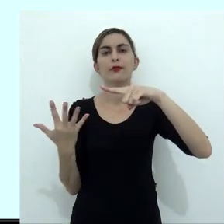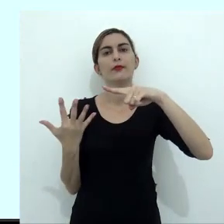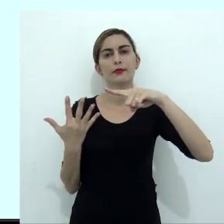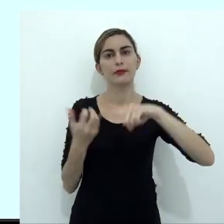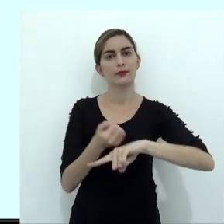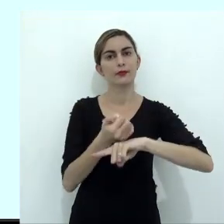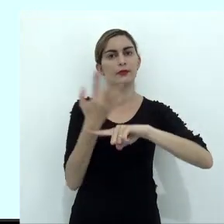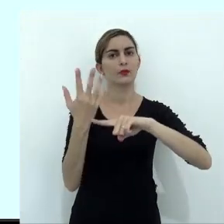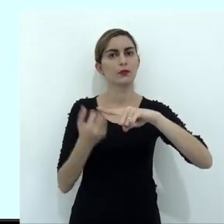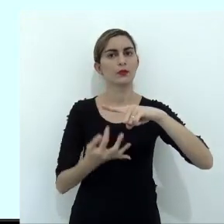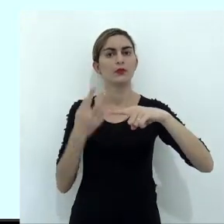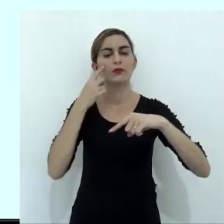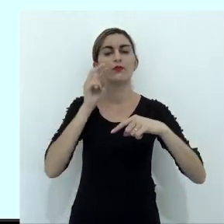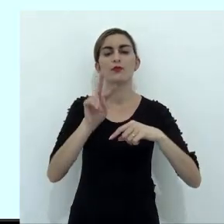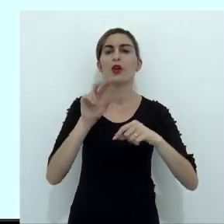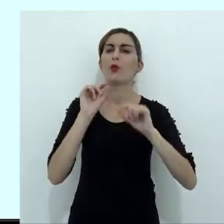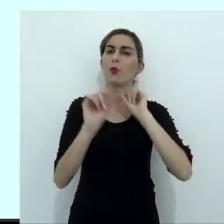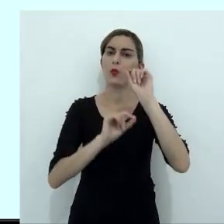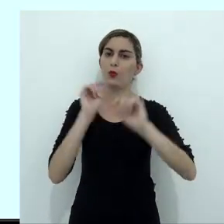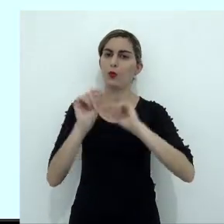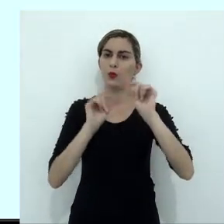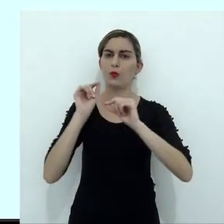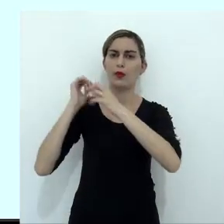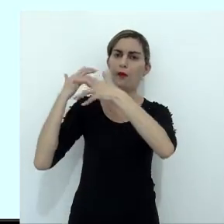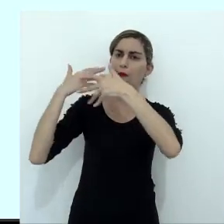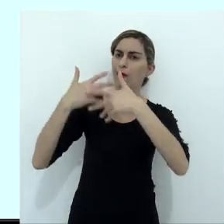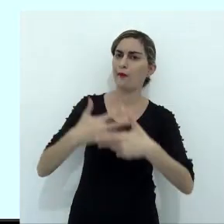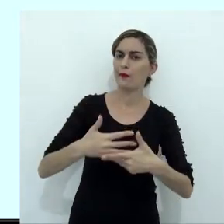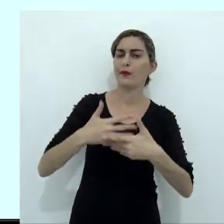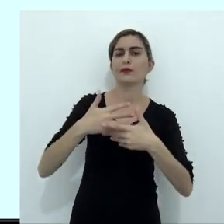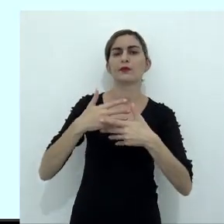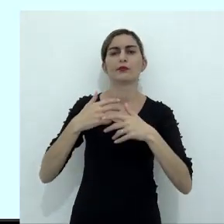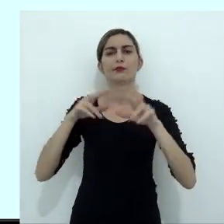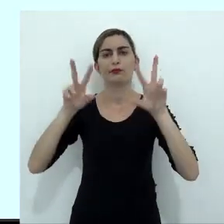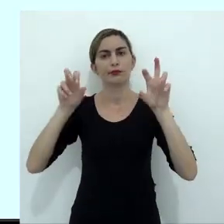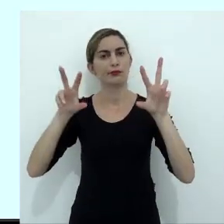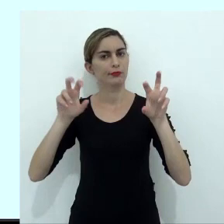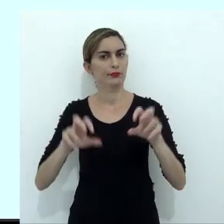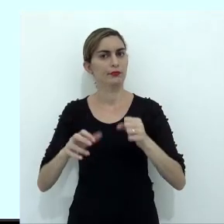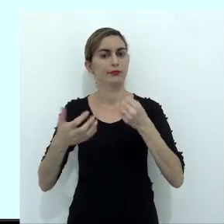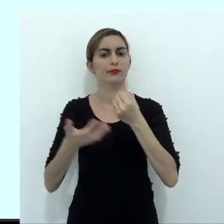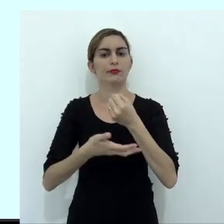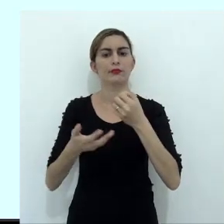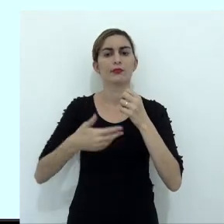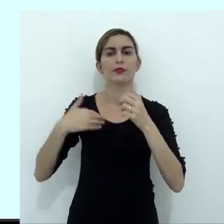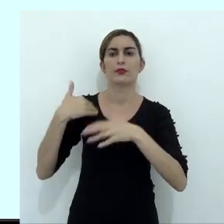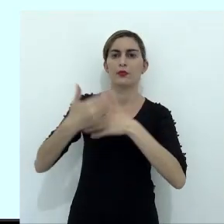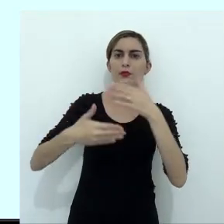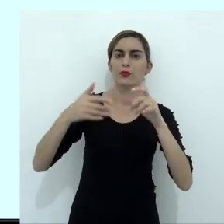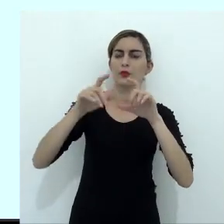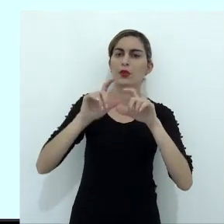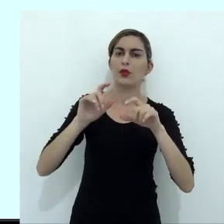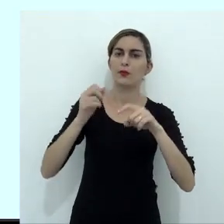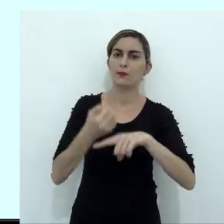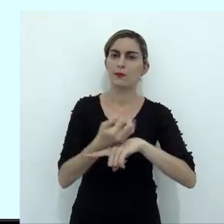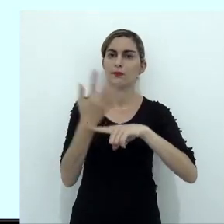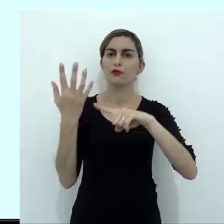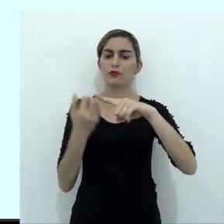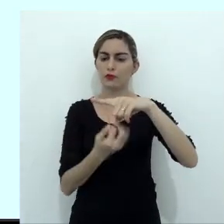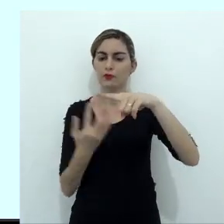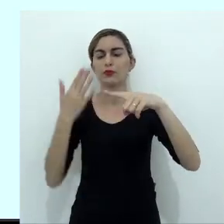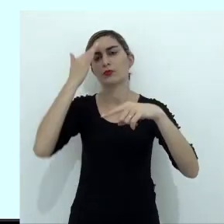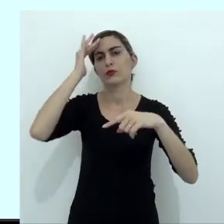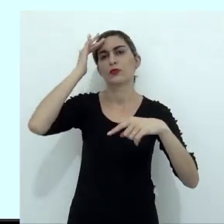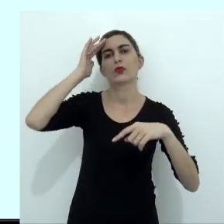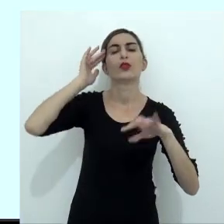O que é que a gente vai ver nessa aula? A gente vai fazer uma breve revisão sobre o nosso conteúdo básico, o que é fração, como compreender